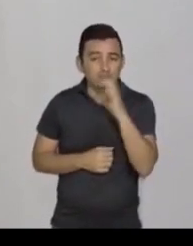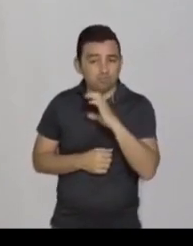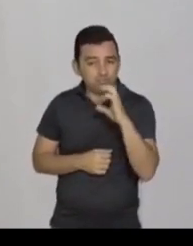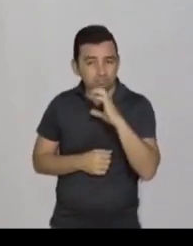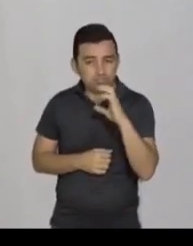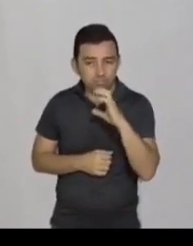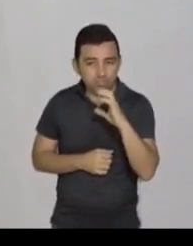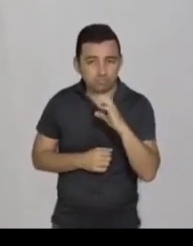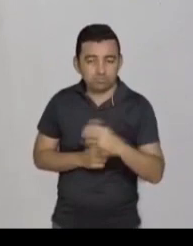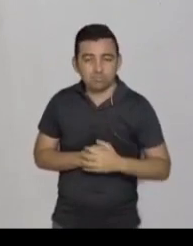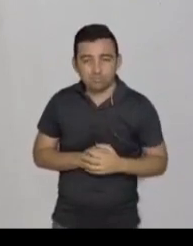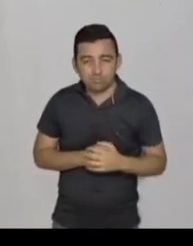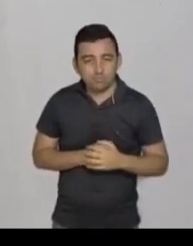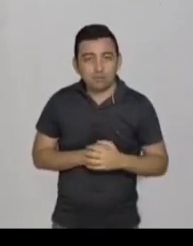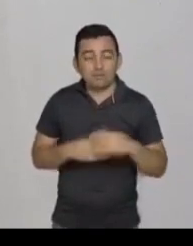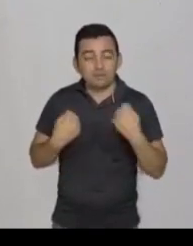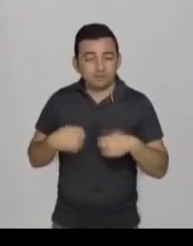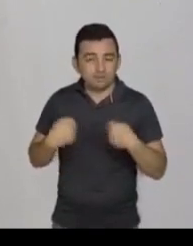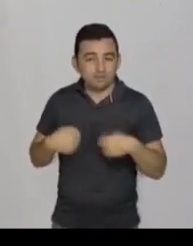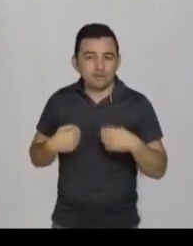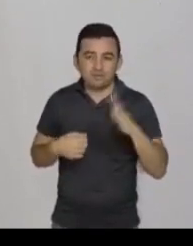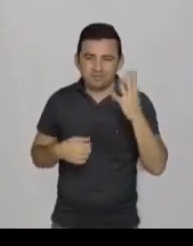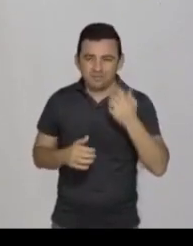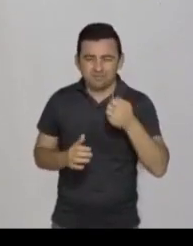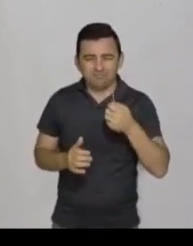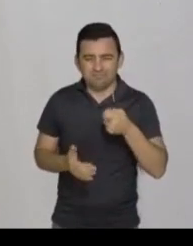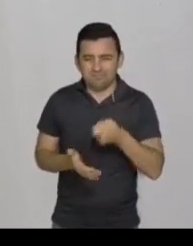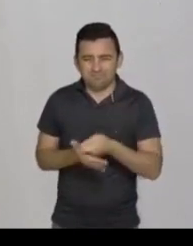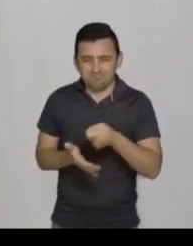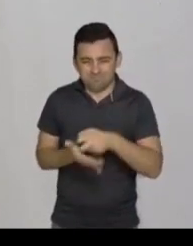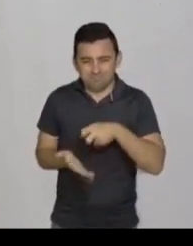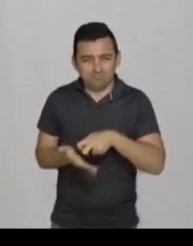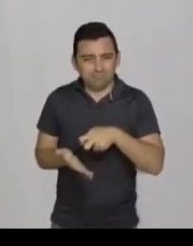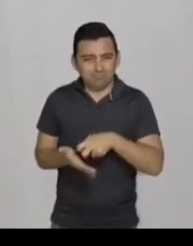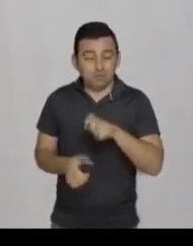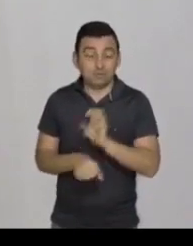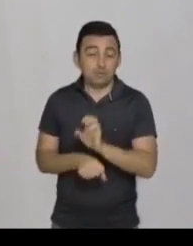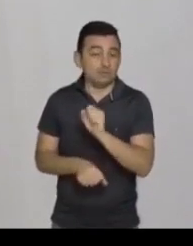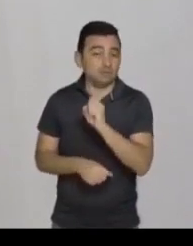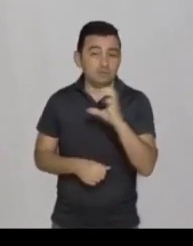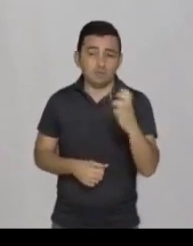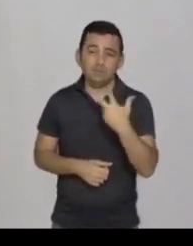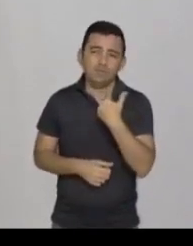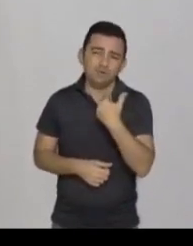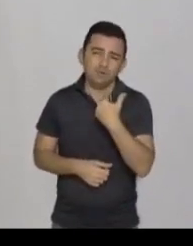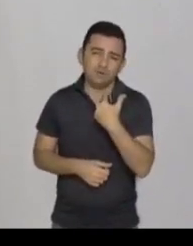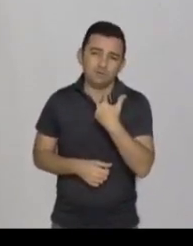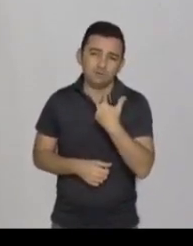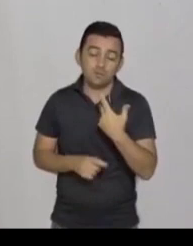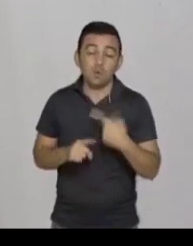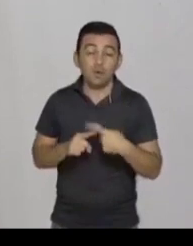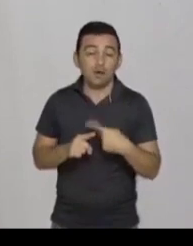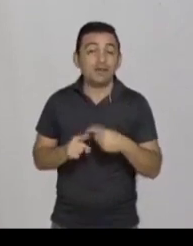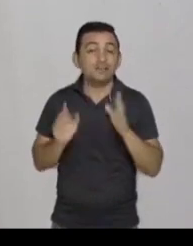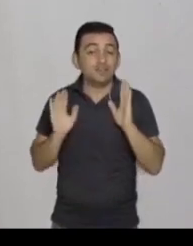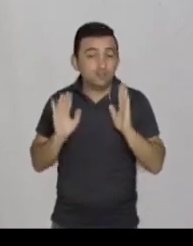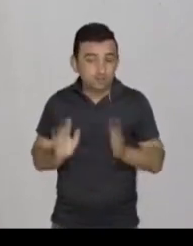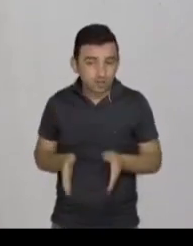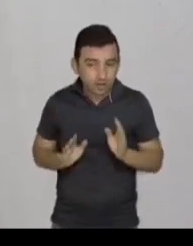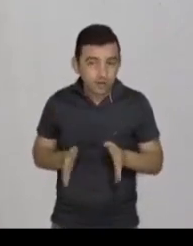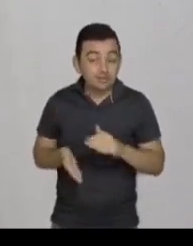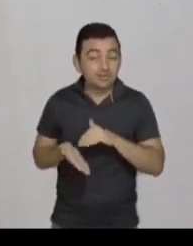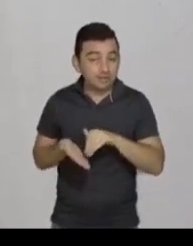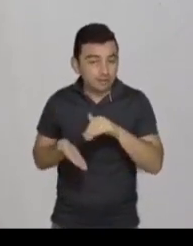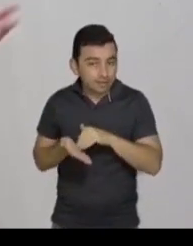vire o acontecimento e não penalise por exemplo o Estado de Santa Catarina porque já estivemos na secretária